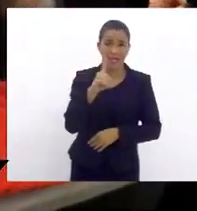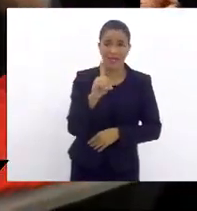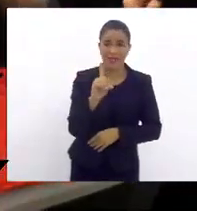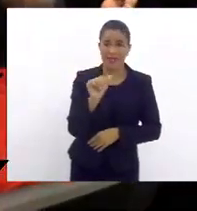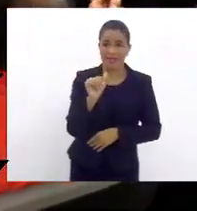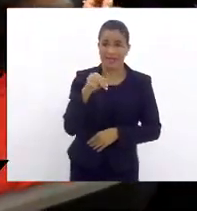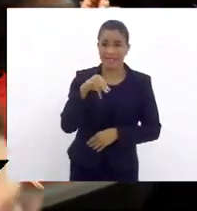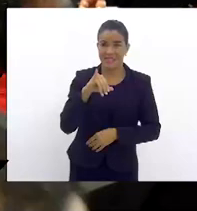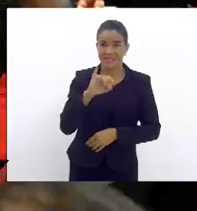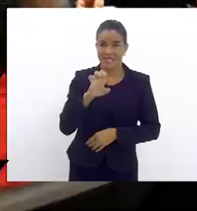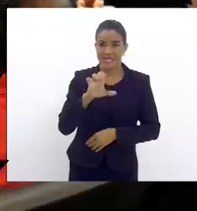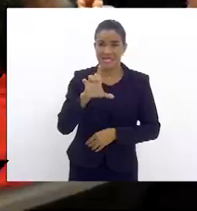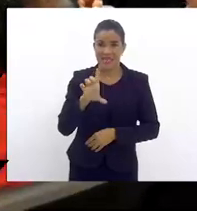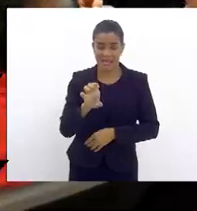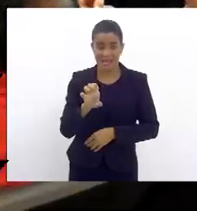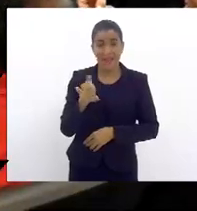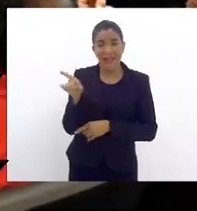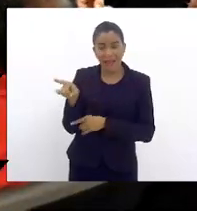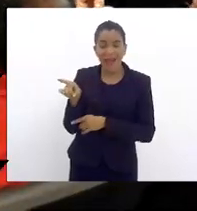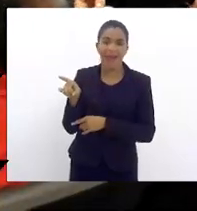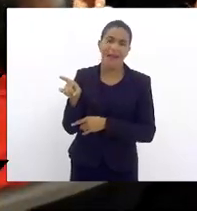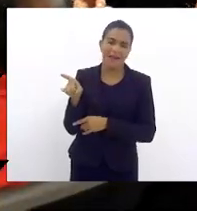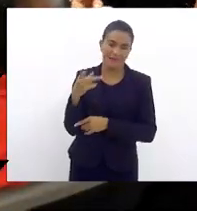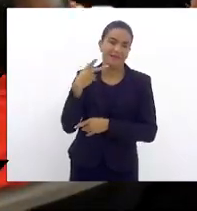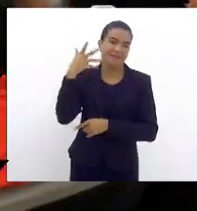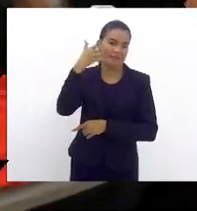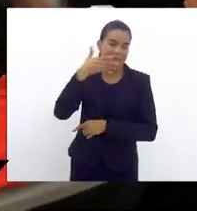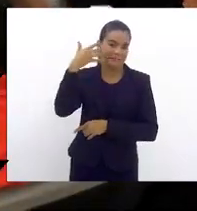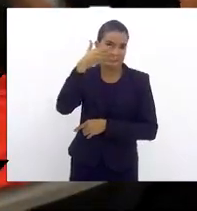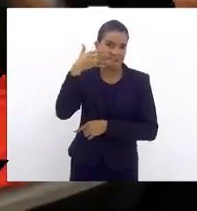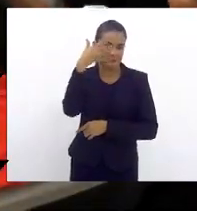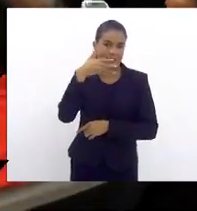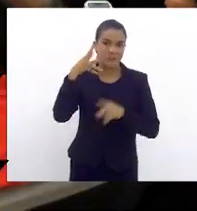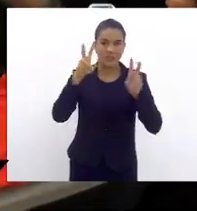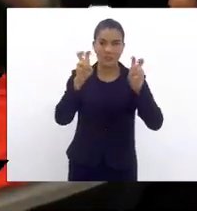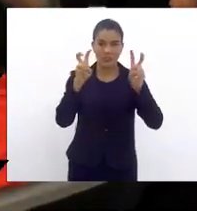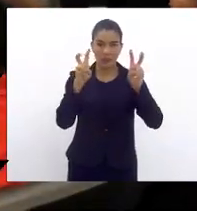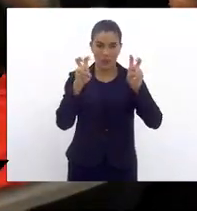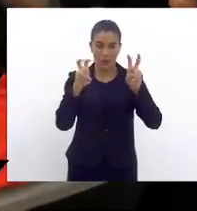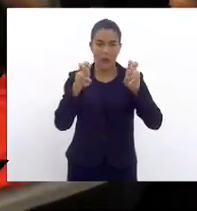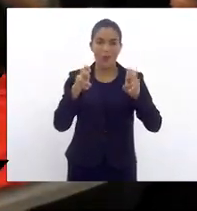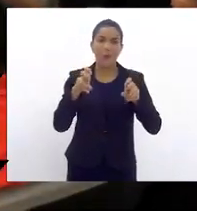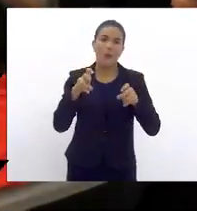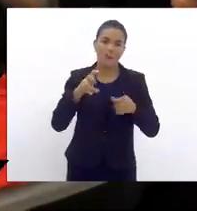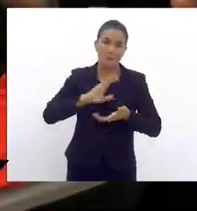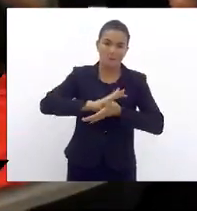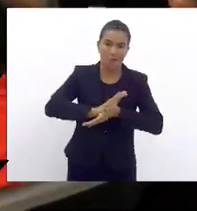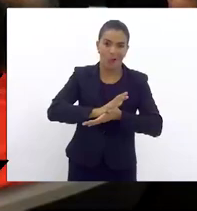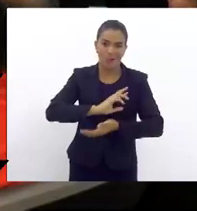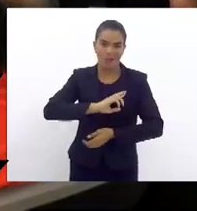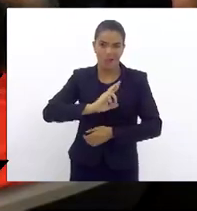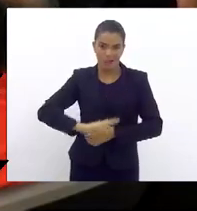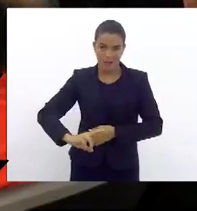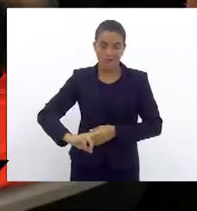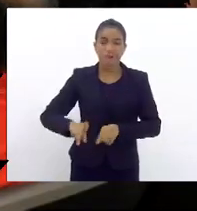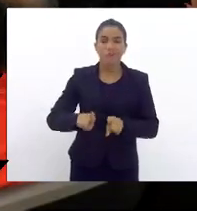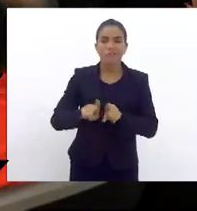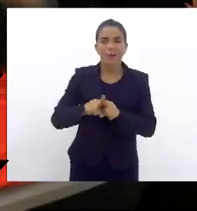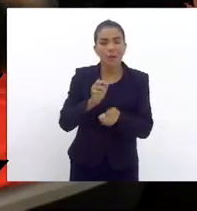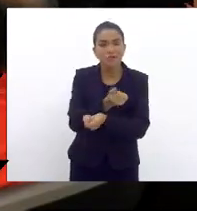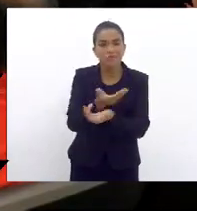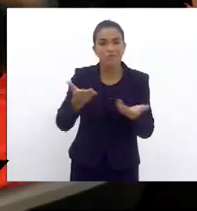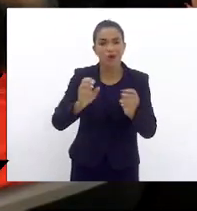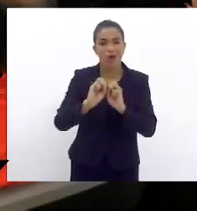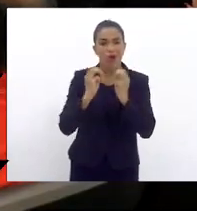da Defensoria que geralmente fala que sobre esse tema do racismo religioso fez recentemente uma oficina é para